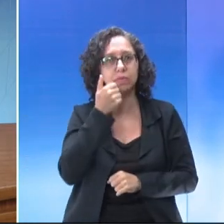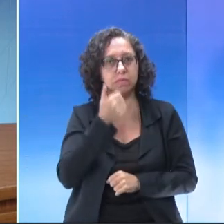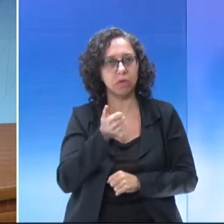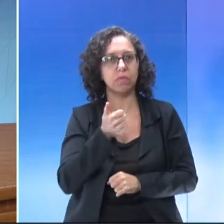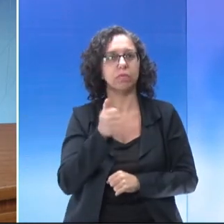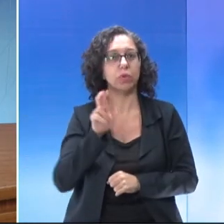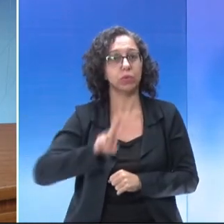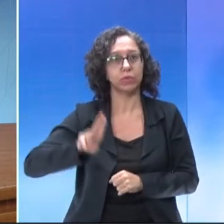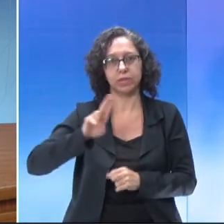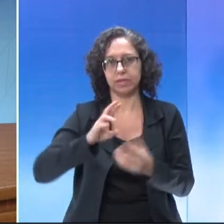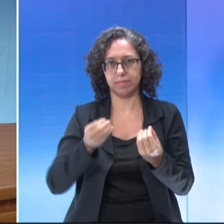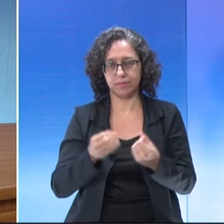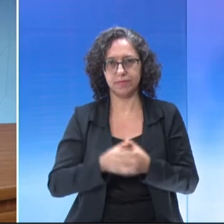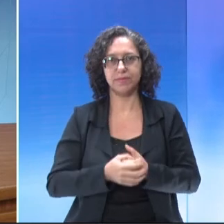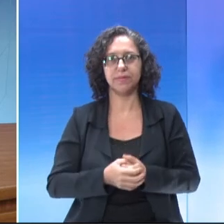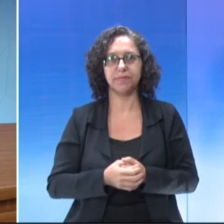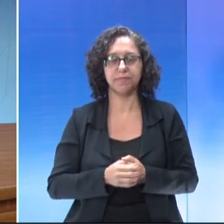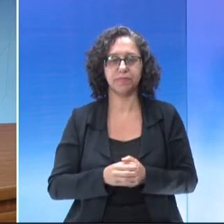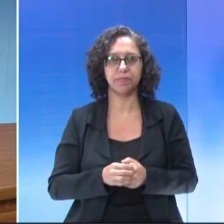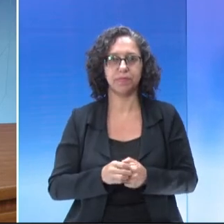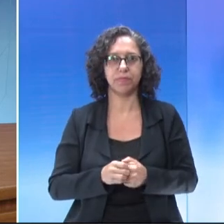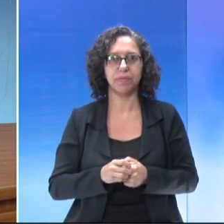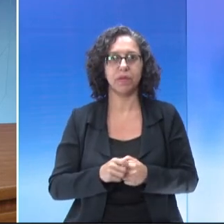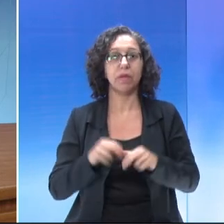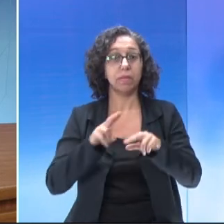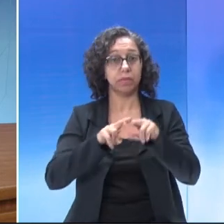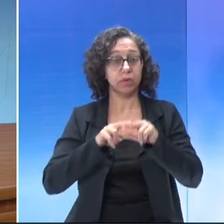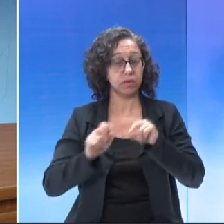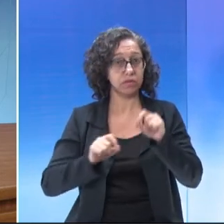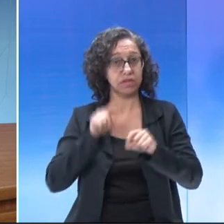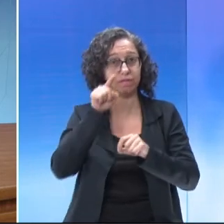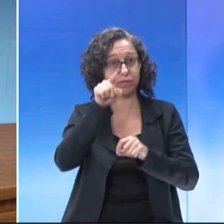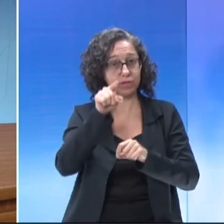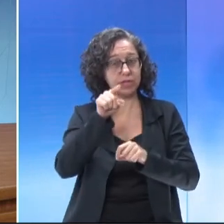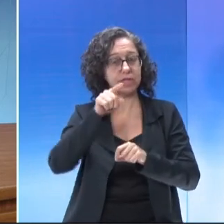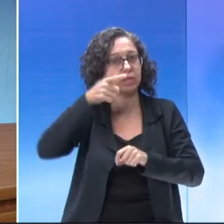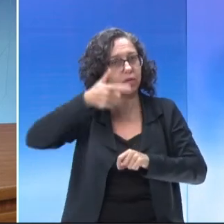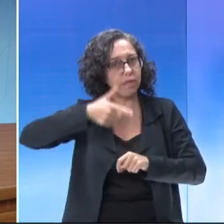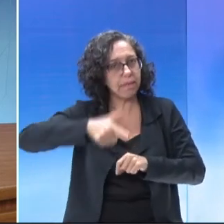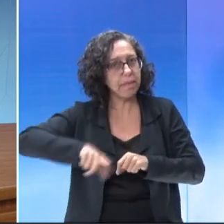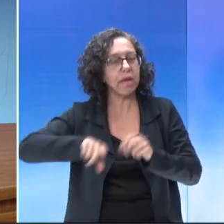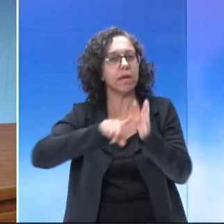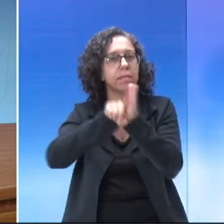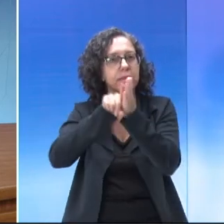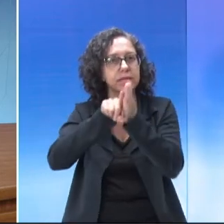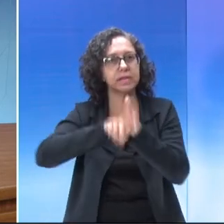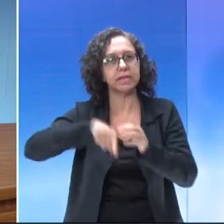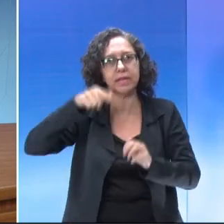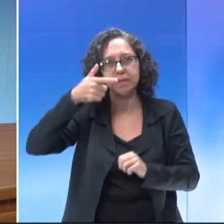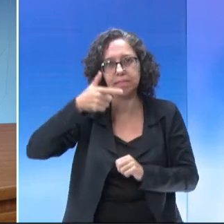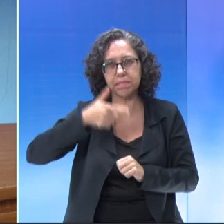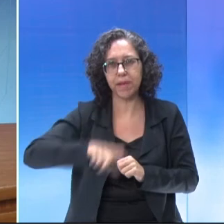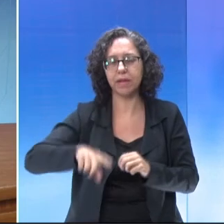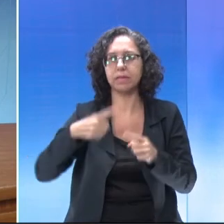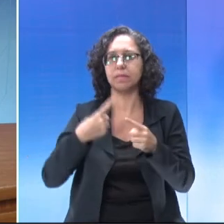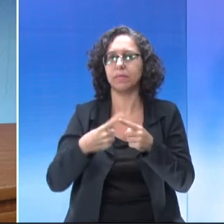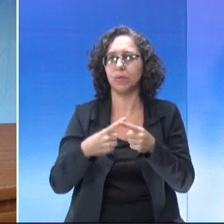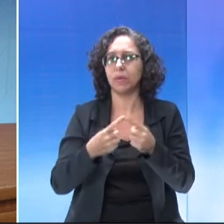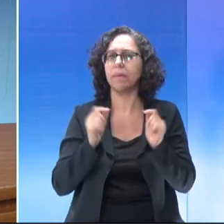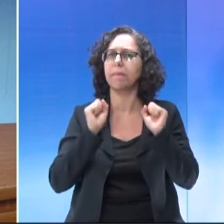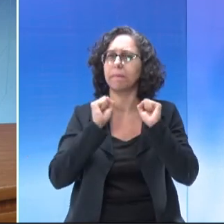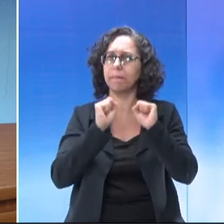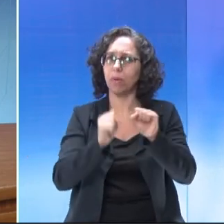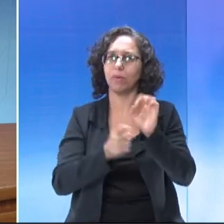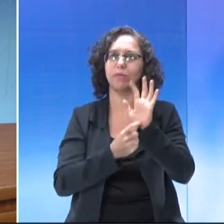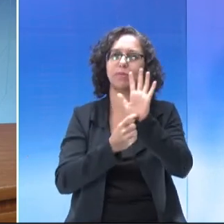muito esse sinal gráfico, que são as aspas. Então, eu gostaria que vocês recordassem, pesquisassem mais um